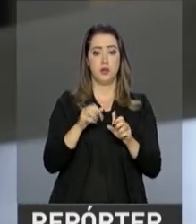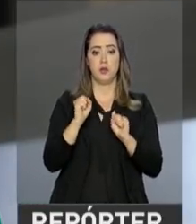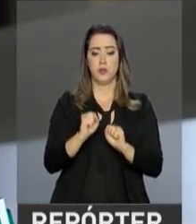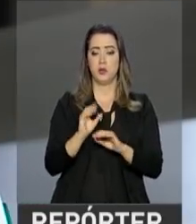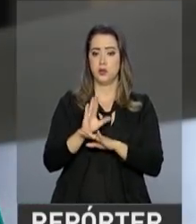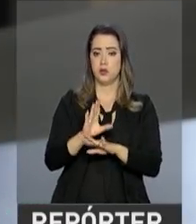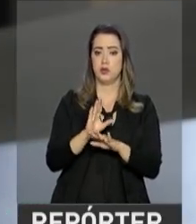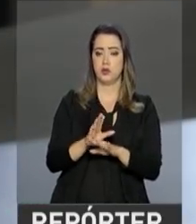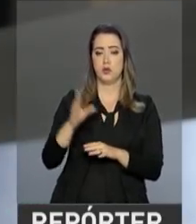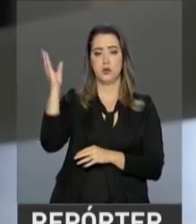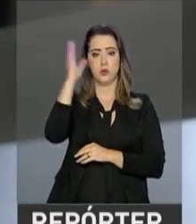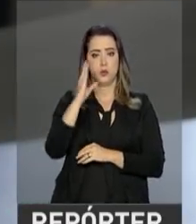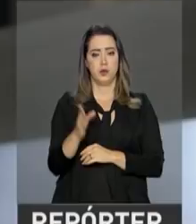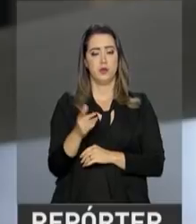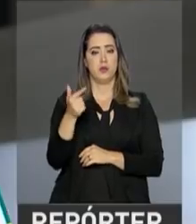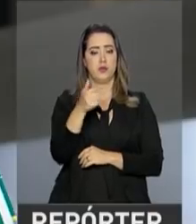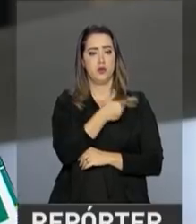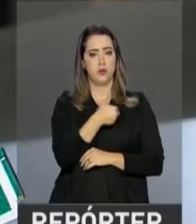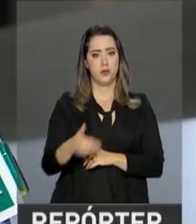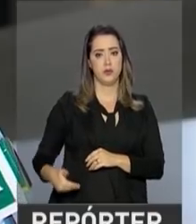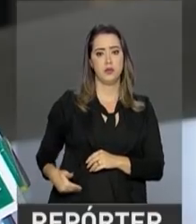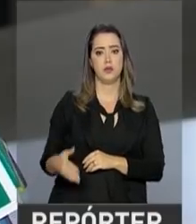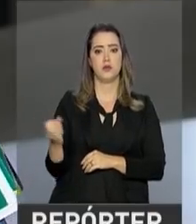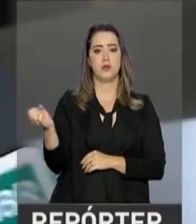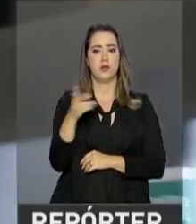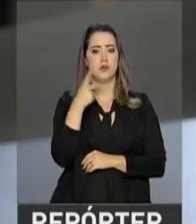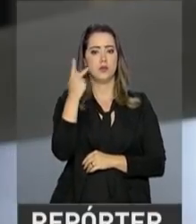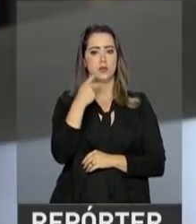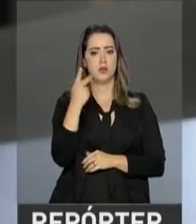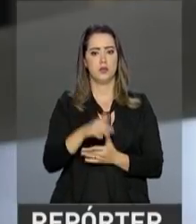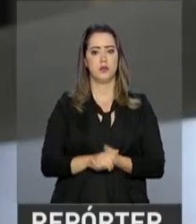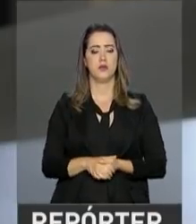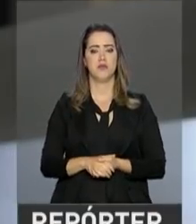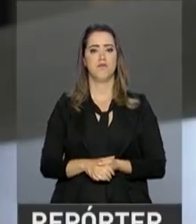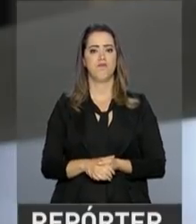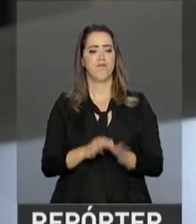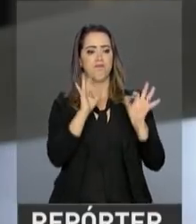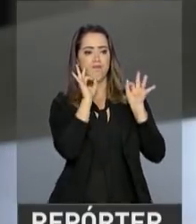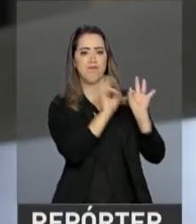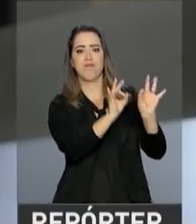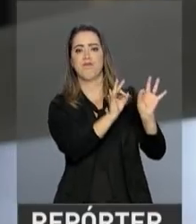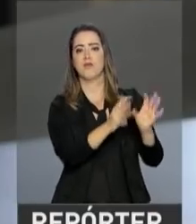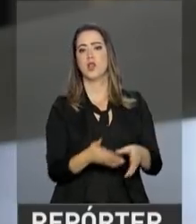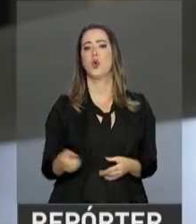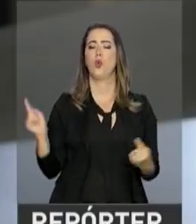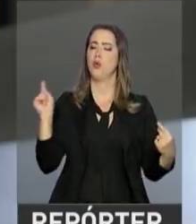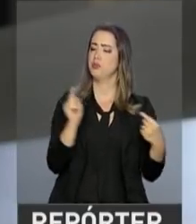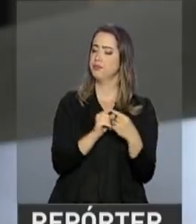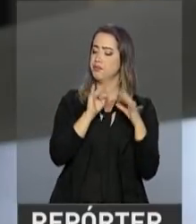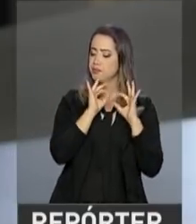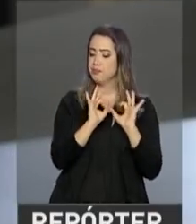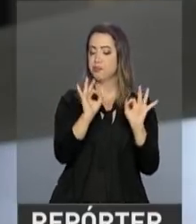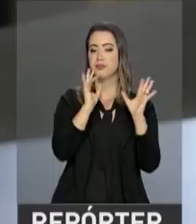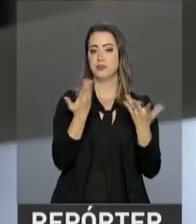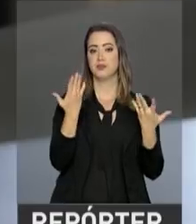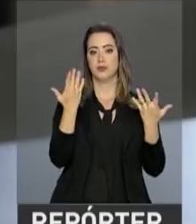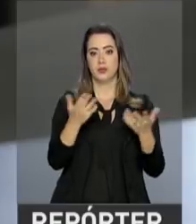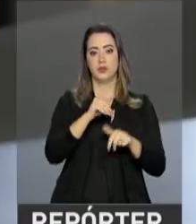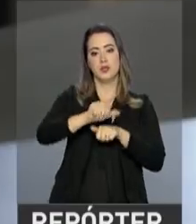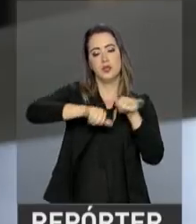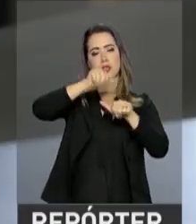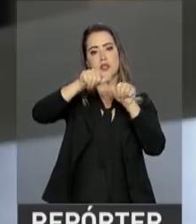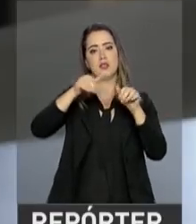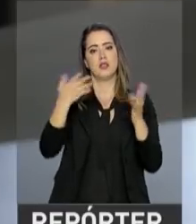e os governantes em relação à implementação de políticas públicas sem dúvida nenhuma que esse objetivo é tornar a há